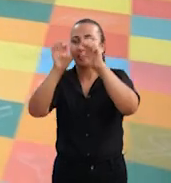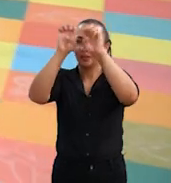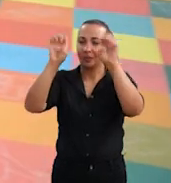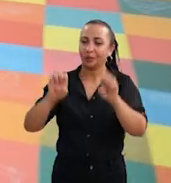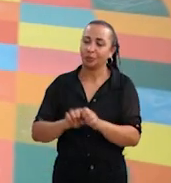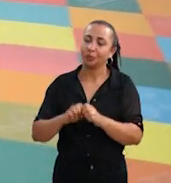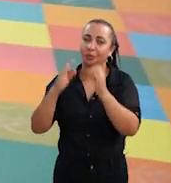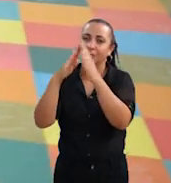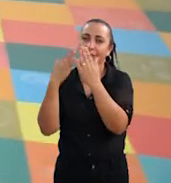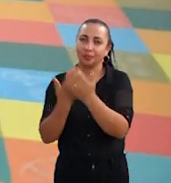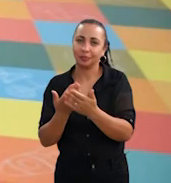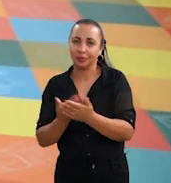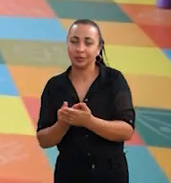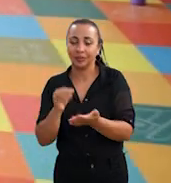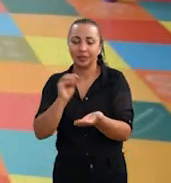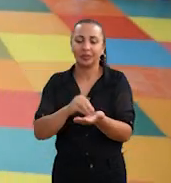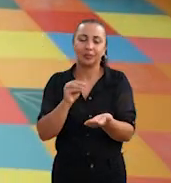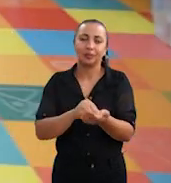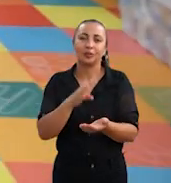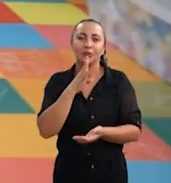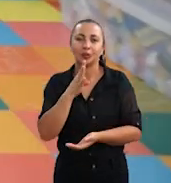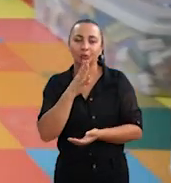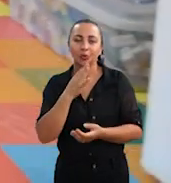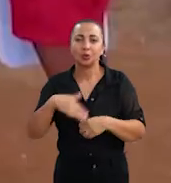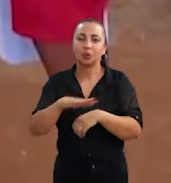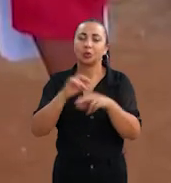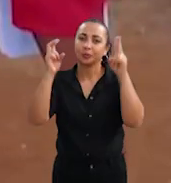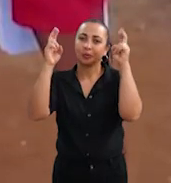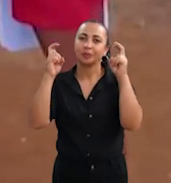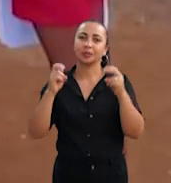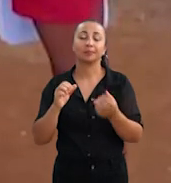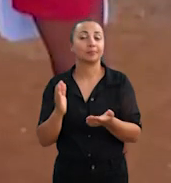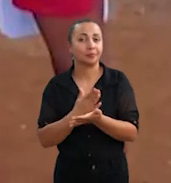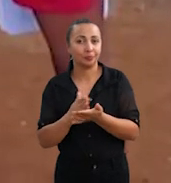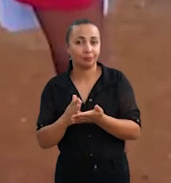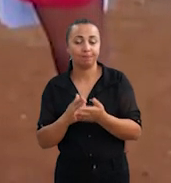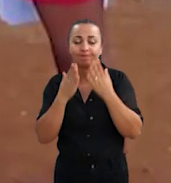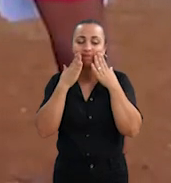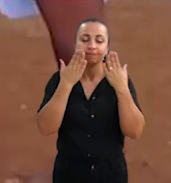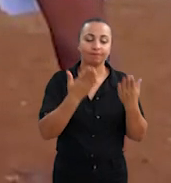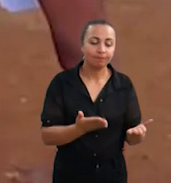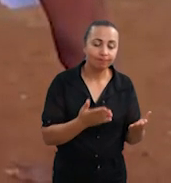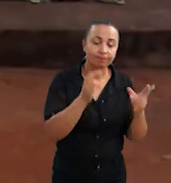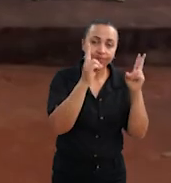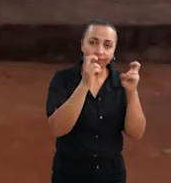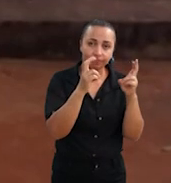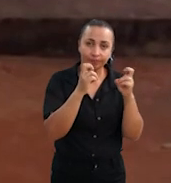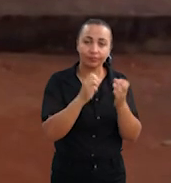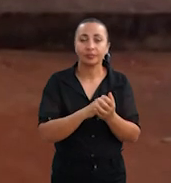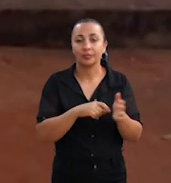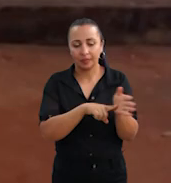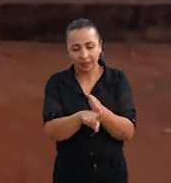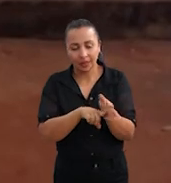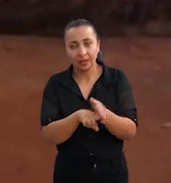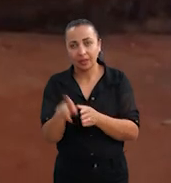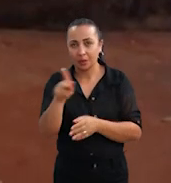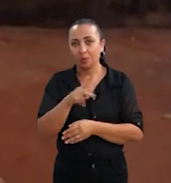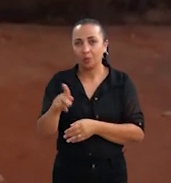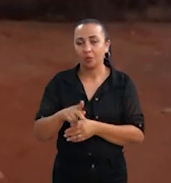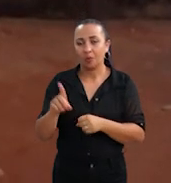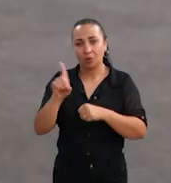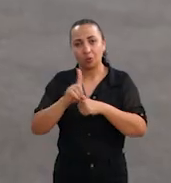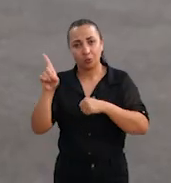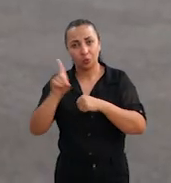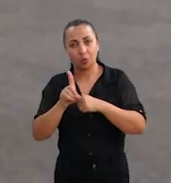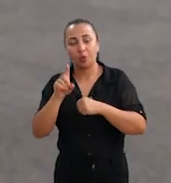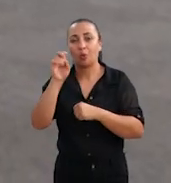das escolas e à falta de conhecimento sobre o assunto. Há algum tempo debruçado sobre o tema, a pesquisa do professor doutor